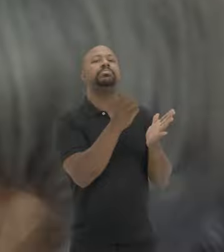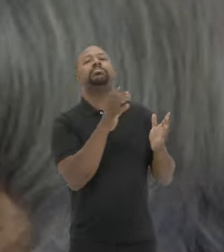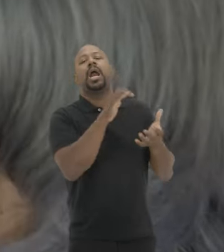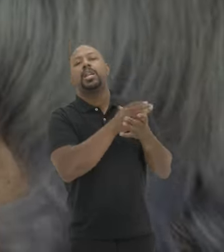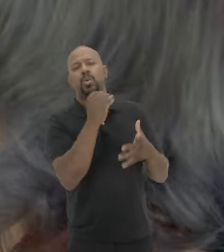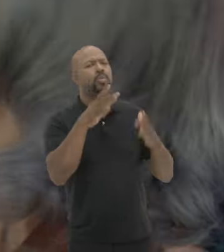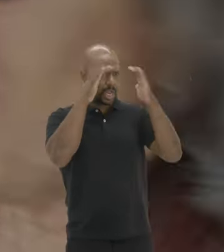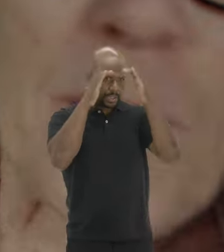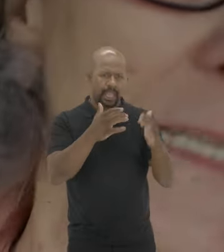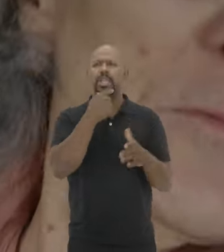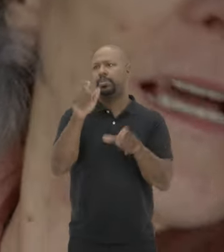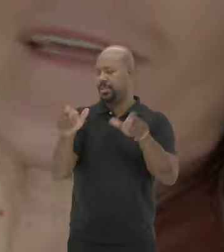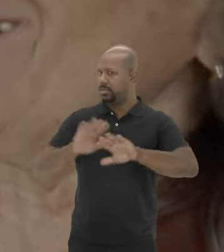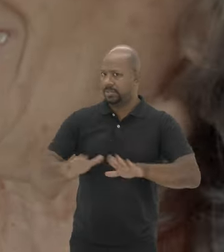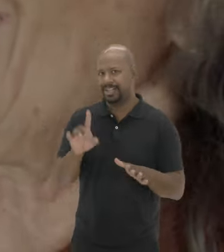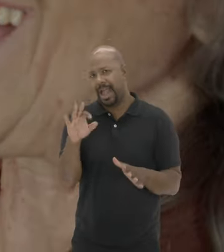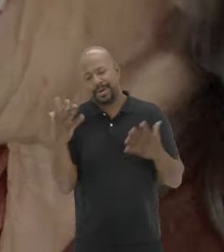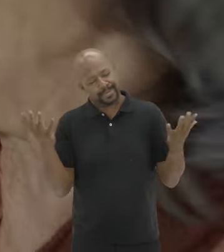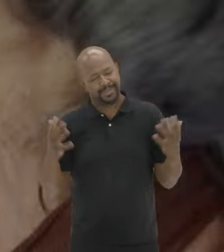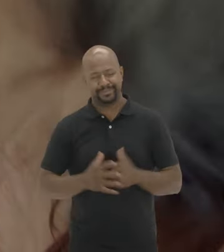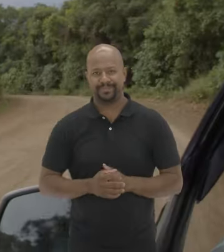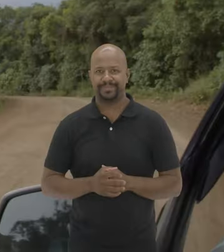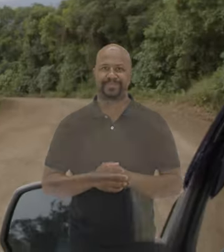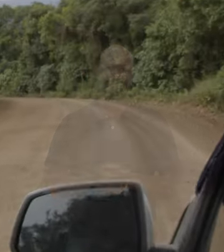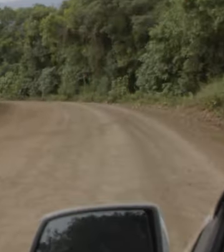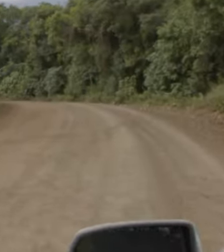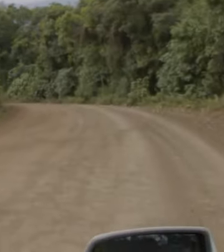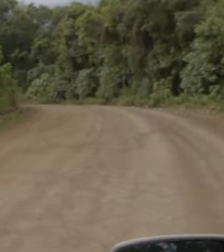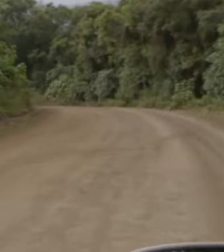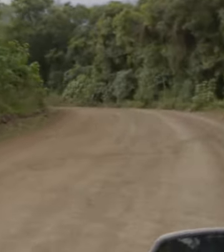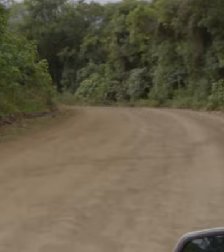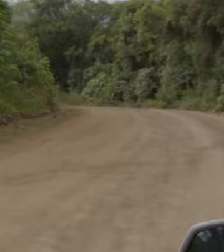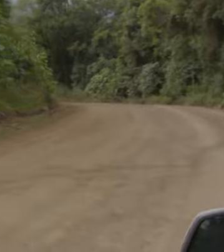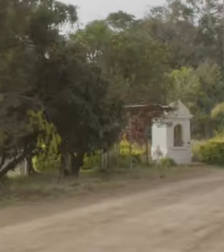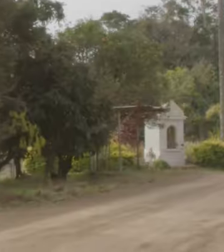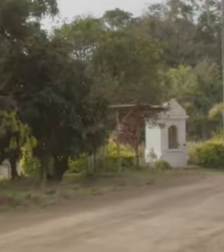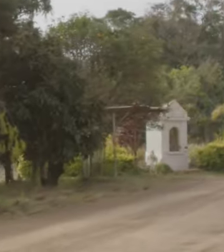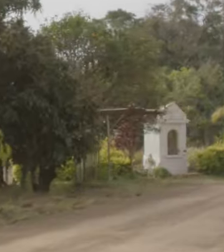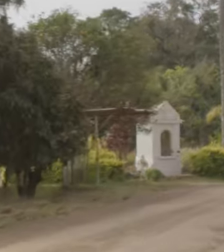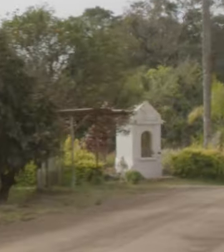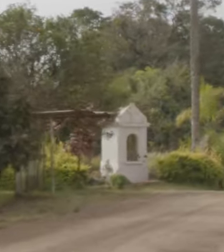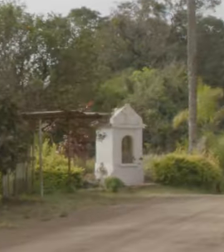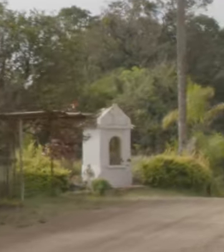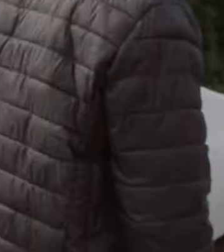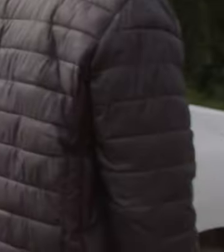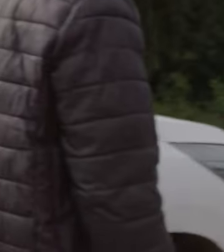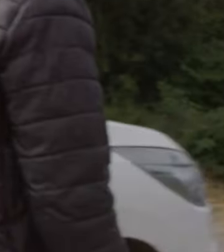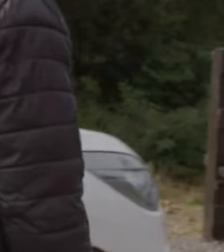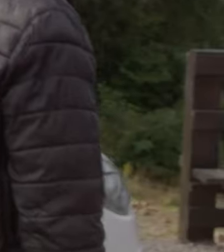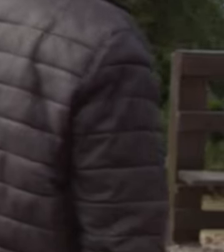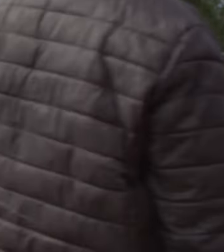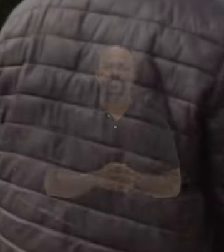né? Com todo respeito aos meninos, sim, aqui, sim, né? Sim, sim. Ela sorri. Trafegam por uma estrada de chão, saem do carro em um mirante